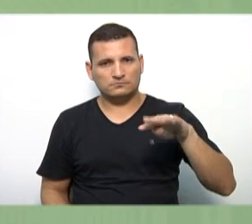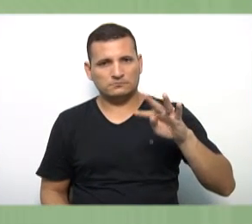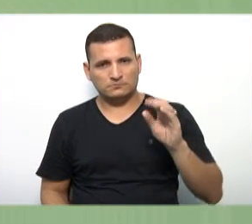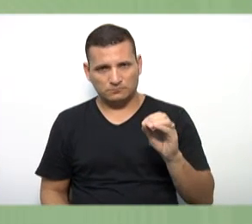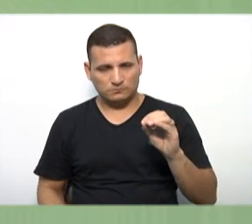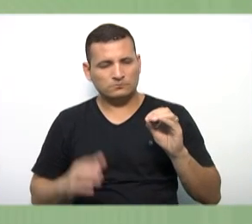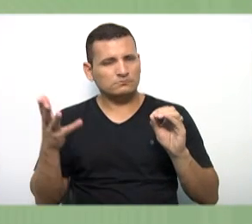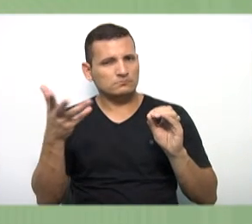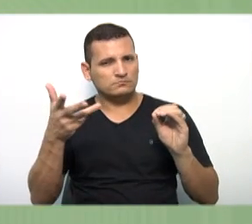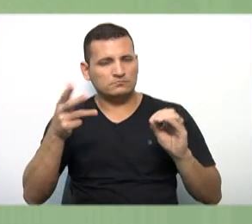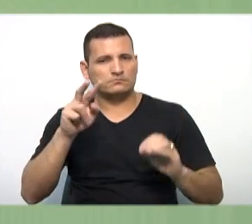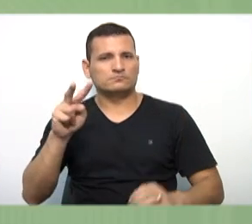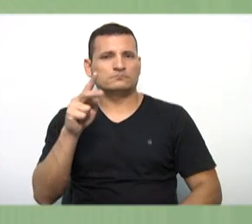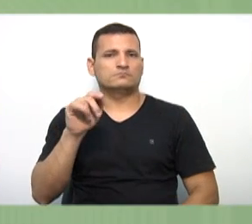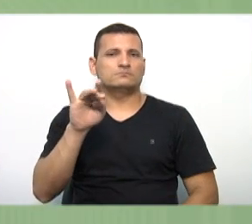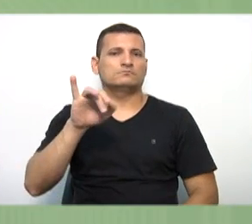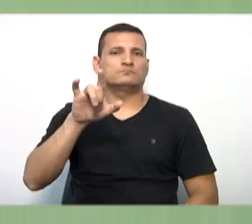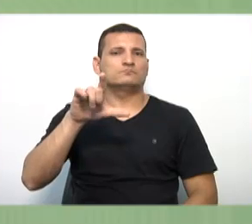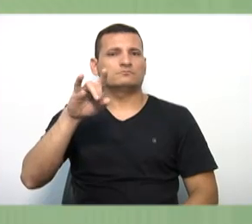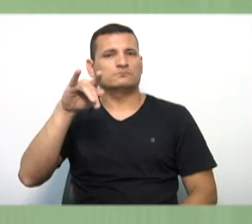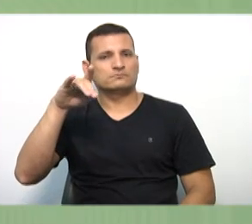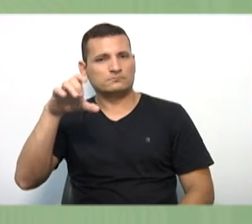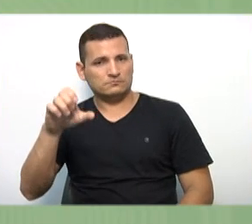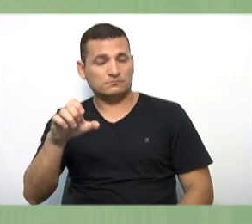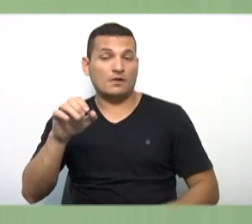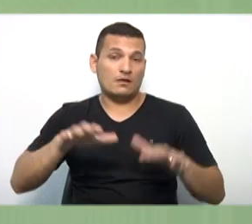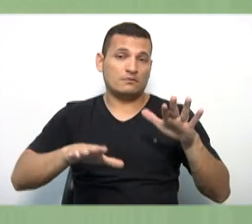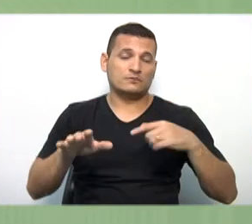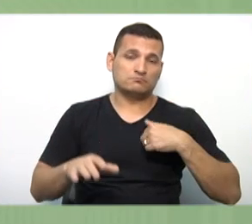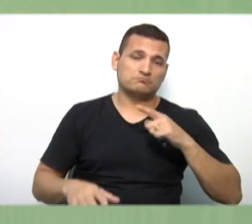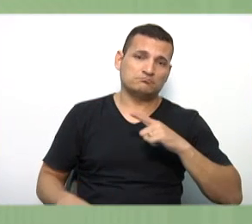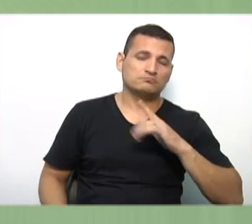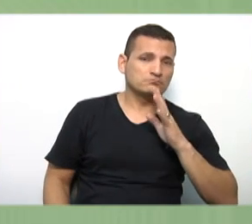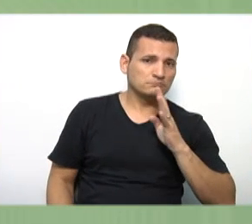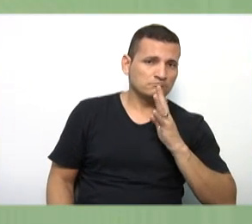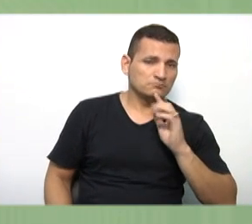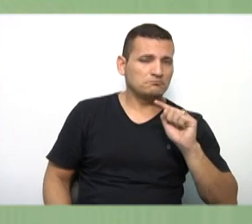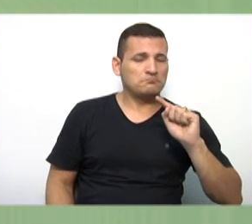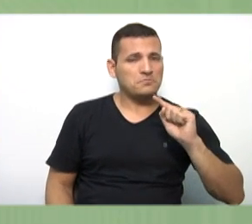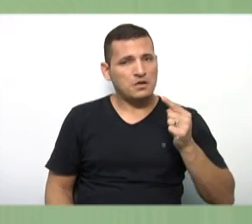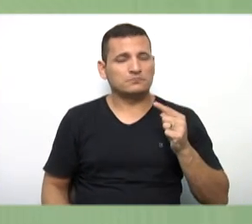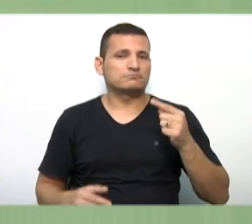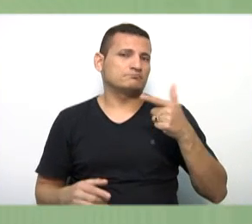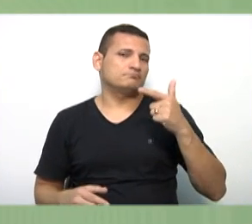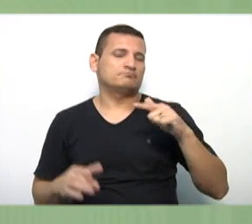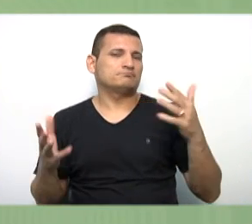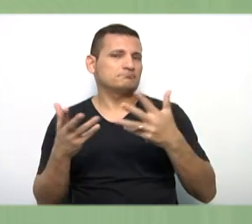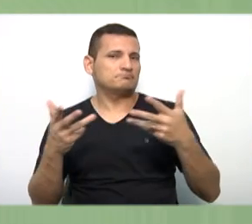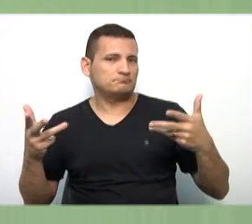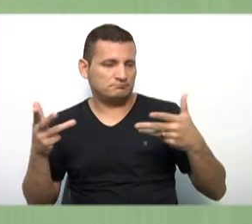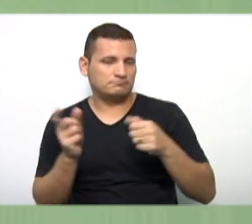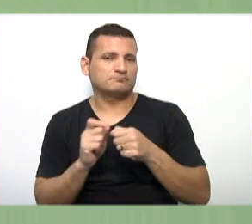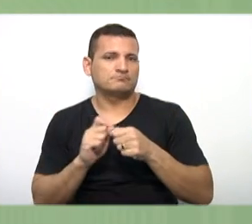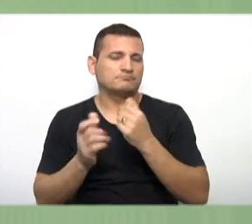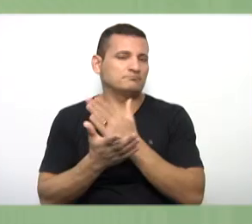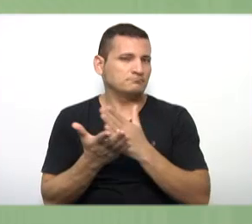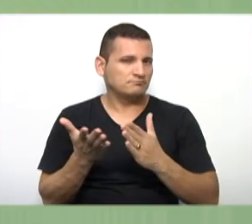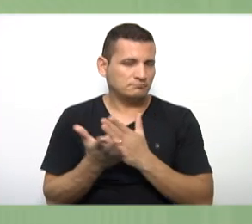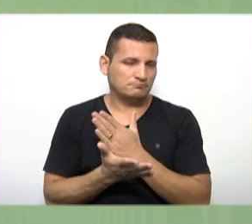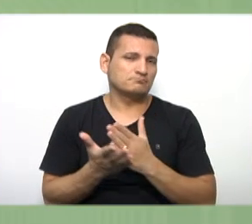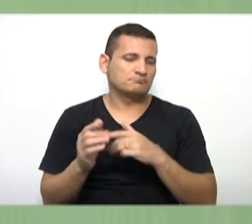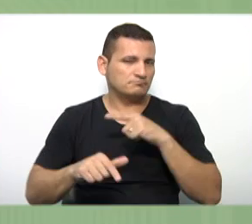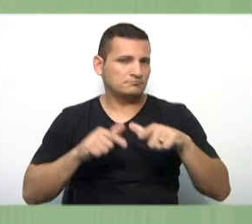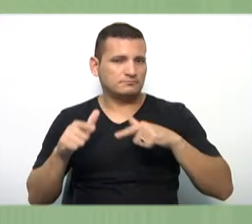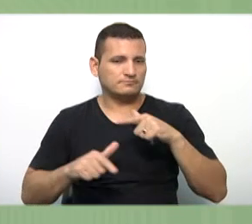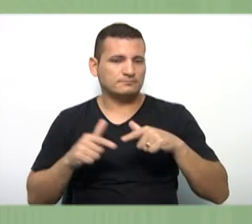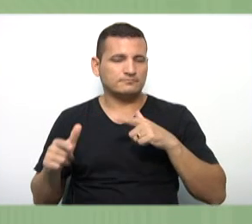habilidade, porque às vezes eu tenho conhecimento, mas eu não tenho habilidade para desenvolver alguma atividade. E aí